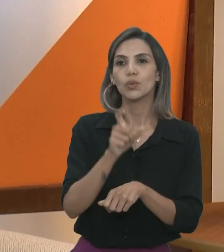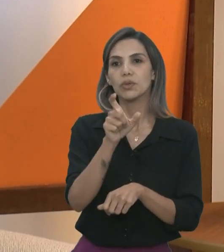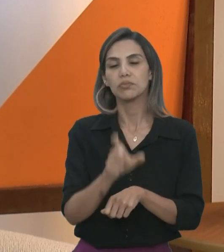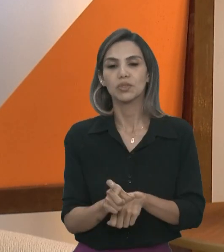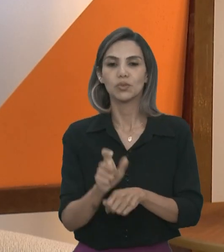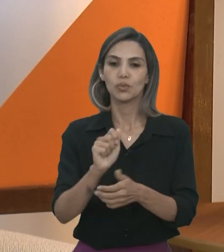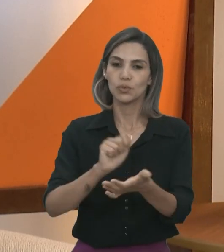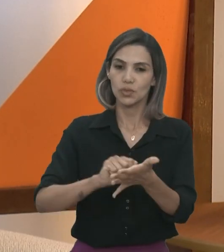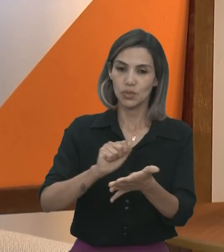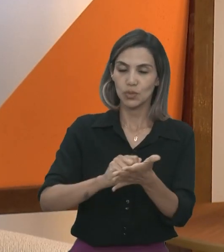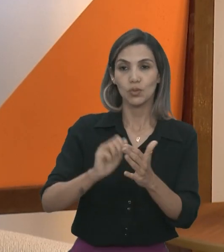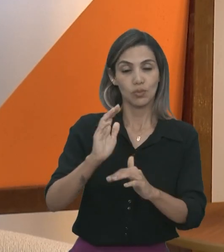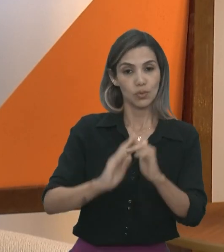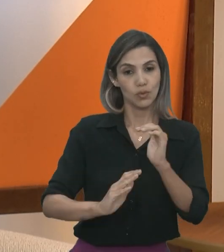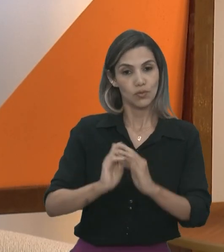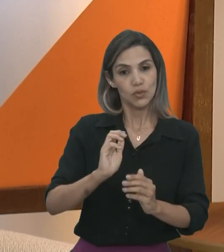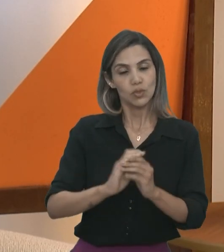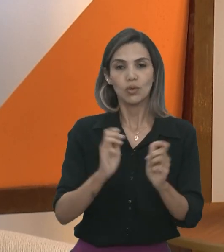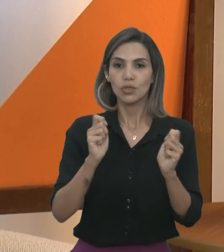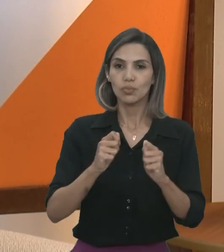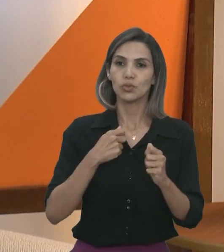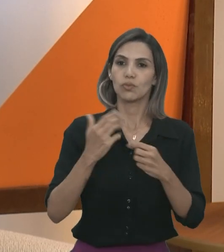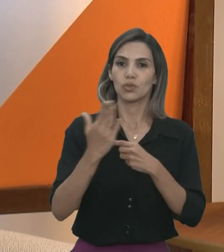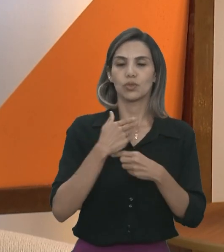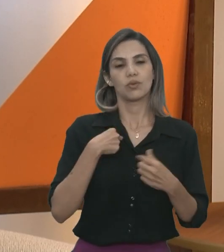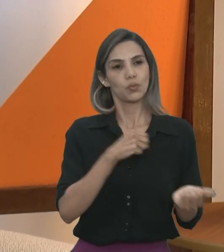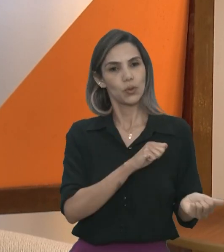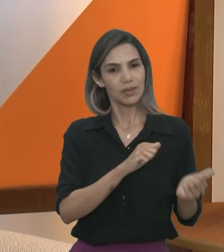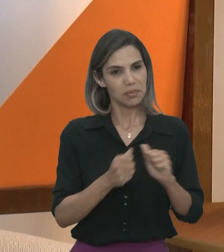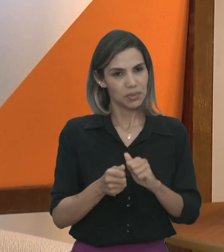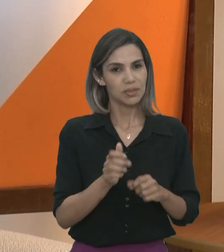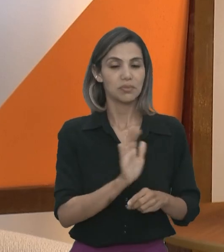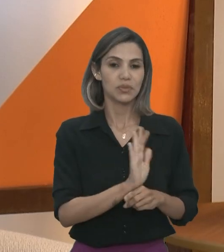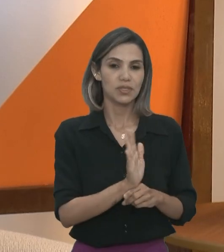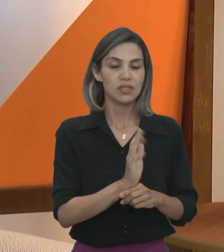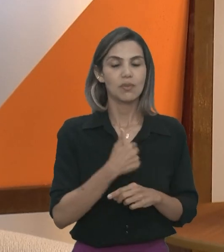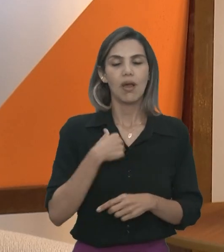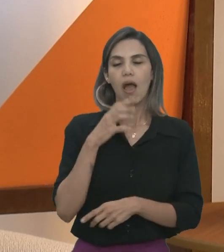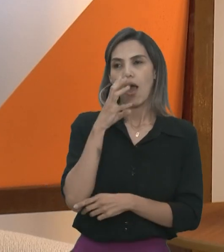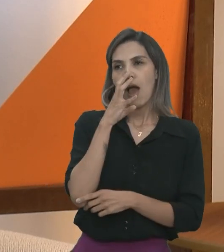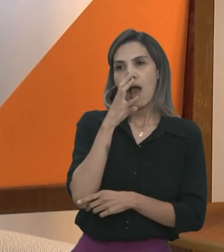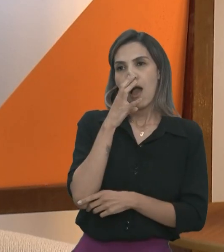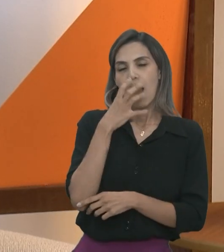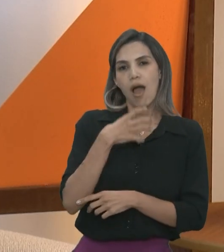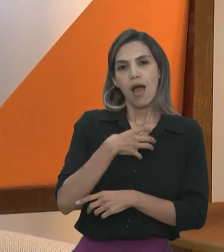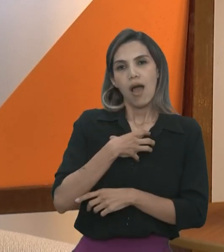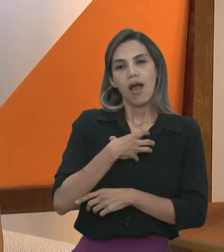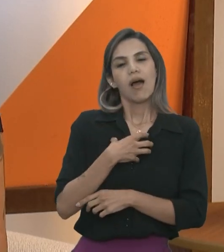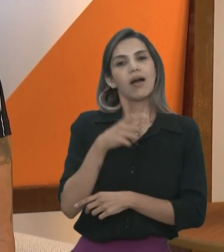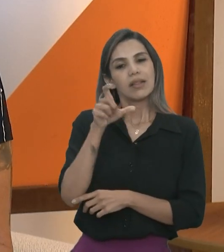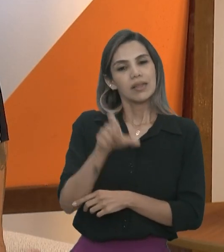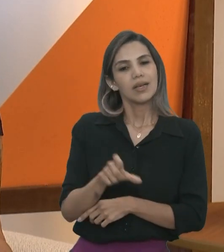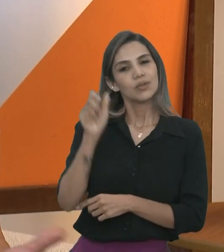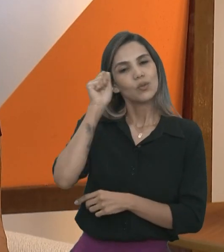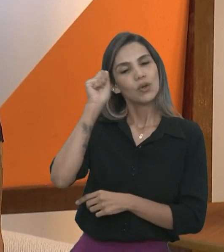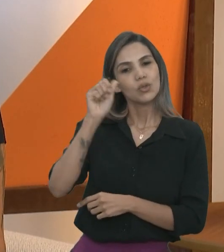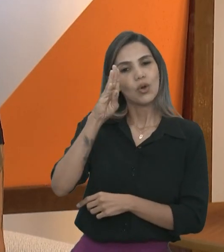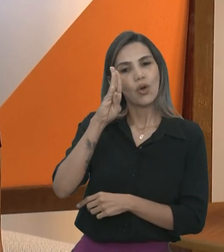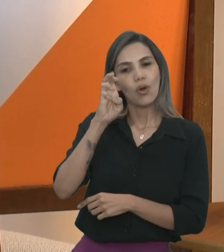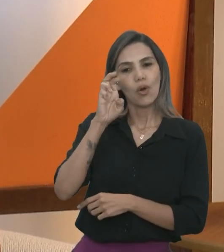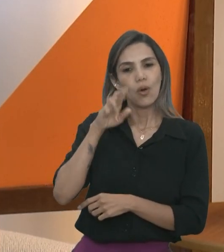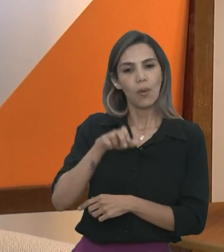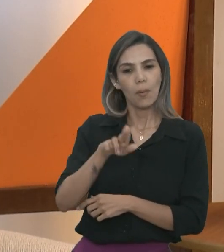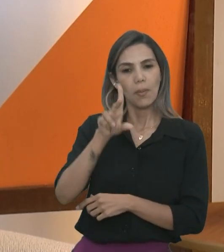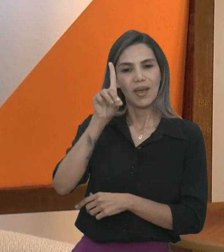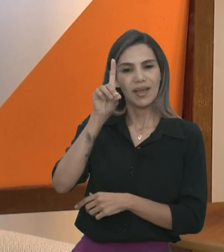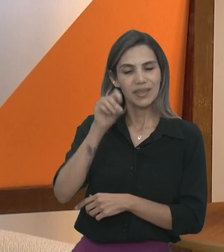para o cinema. E eu me encantei com as obras do Bernardo Ellis e tinha um filme, um livro, quer dizer,